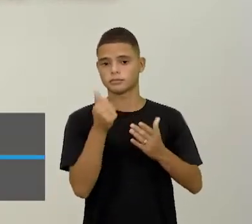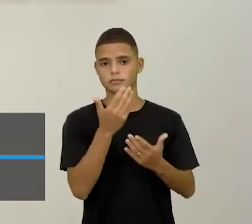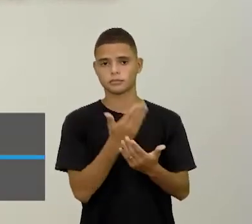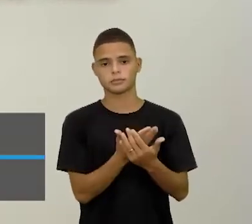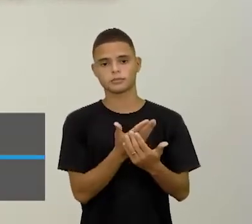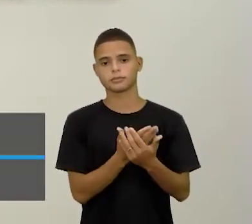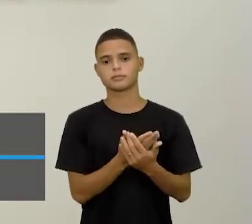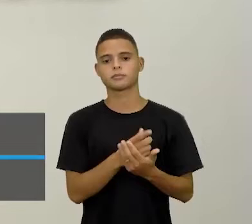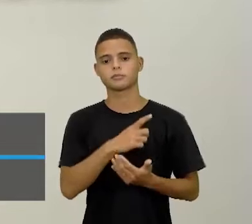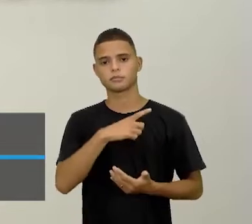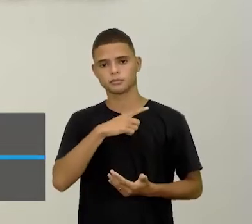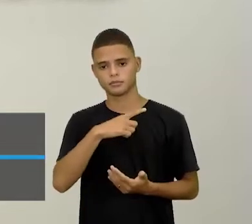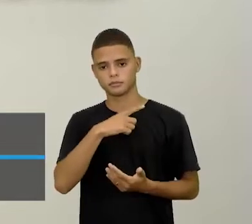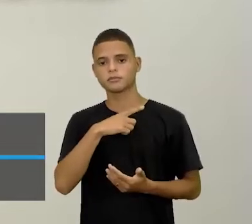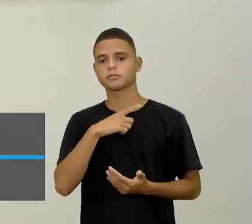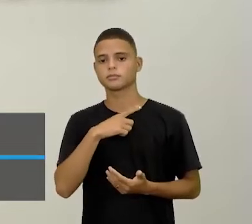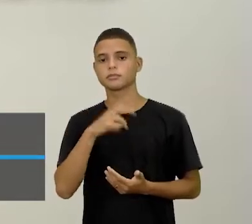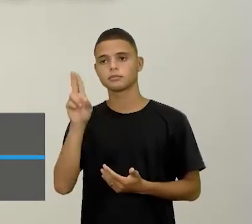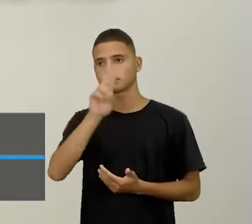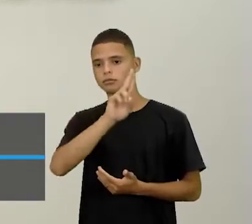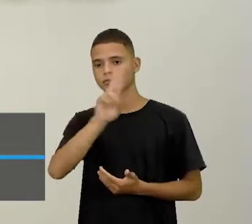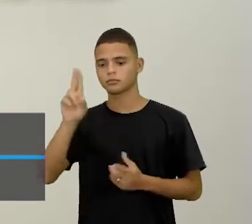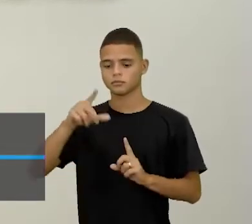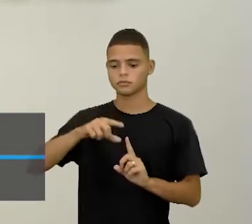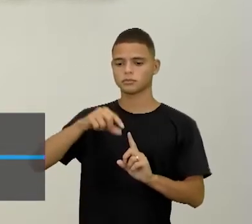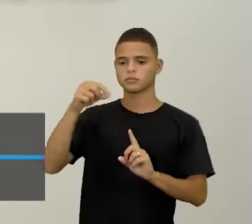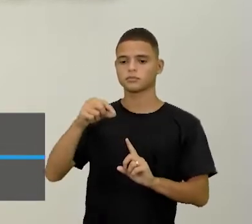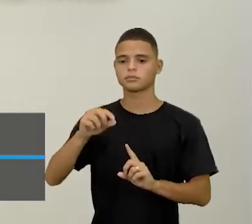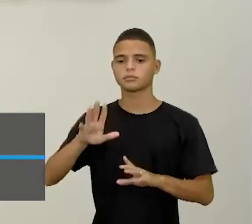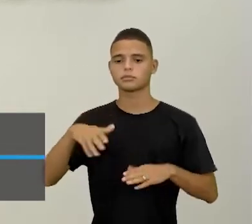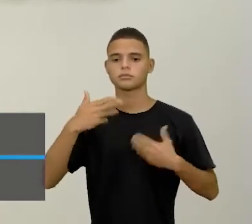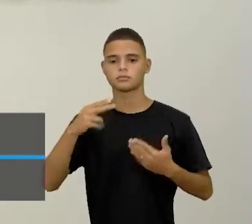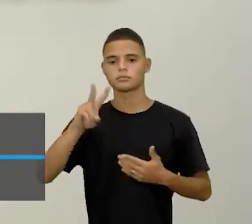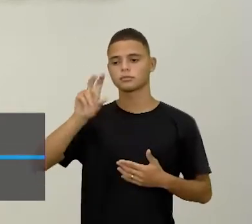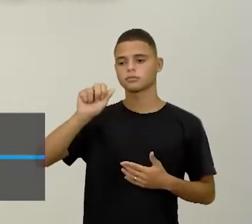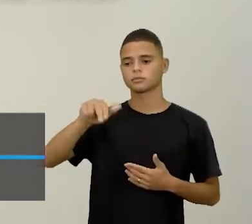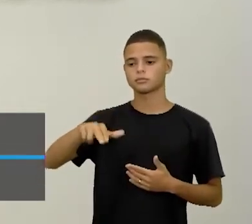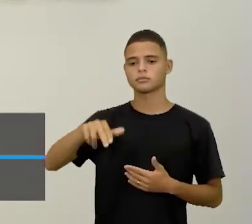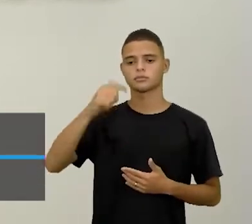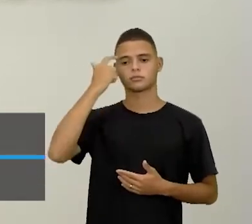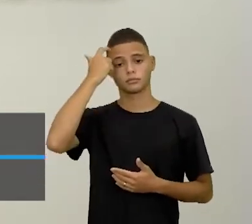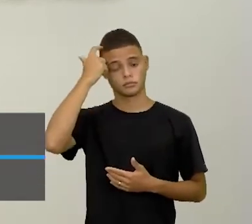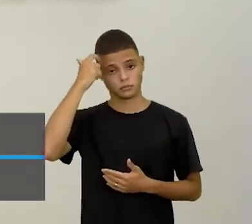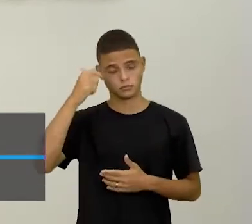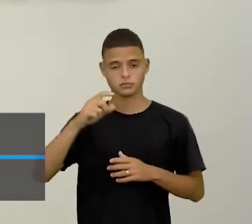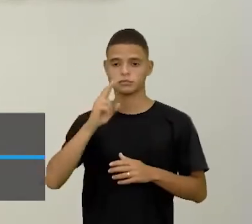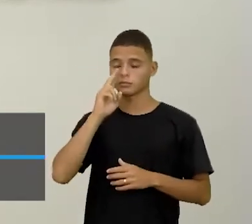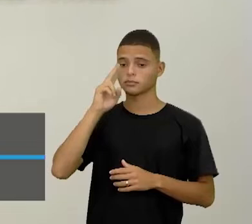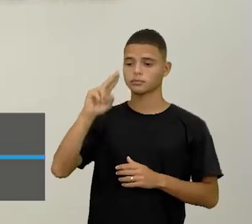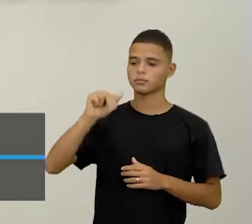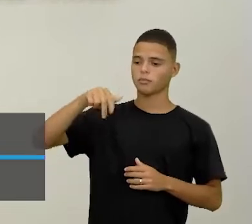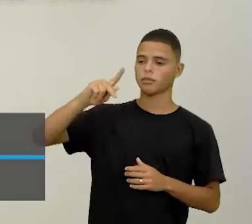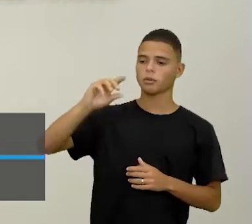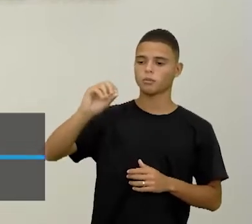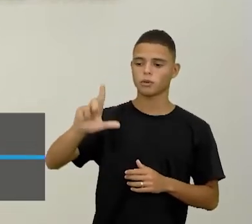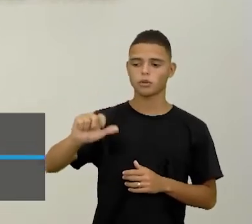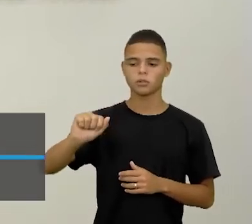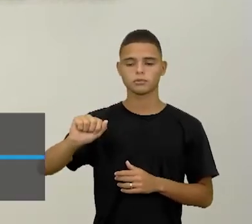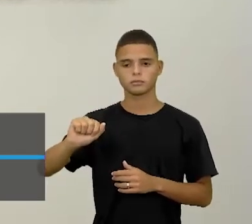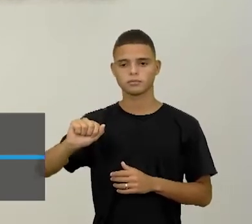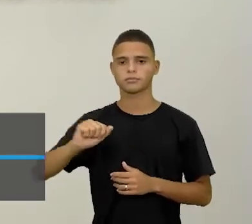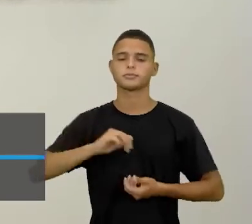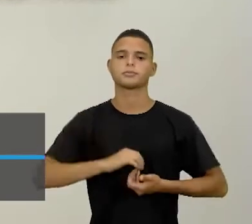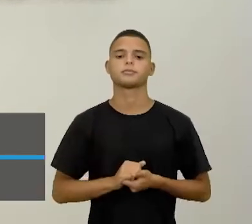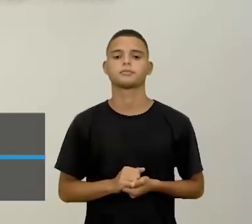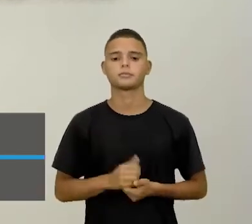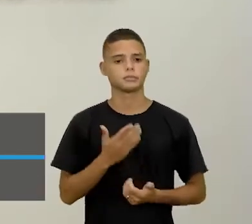ela tem essa homenagem em nome dele. Quais são essas forças, né? Força de polo induzido. A força de polo